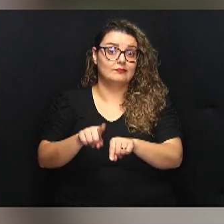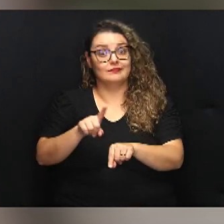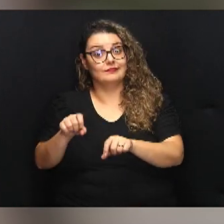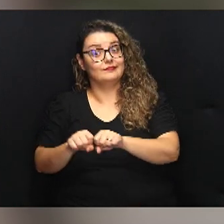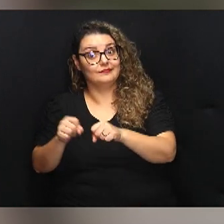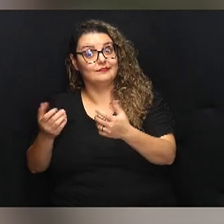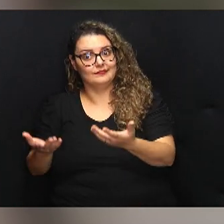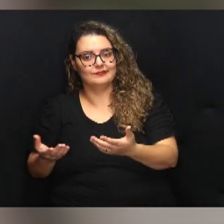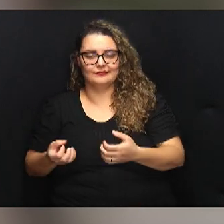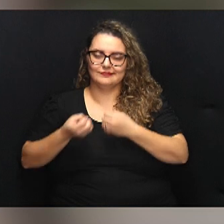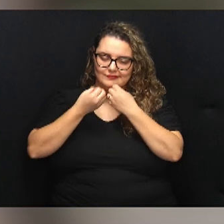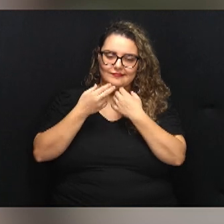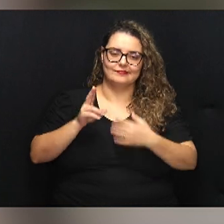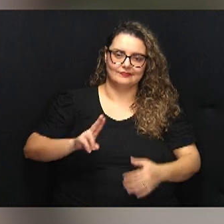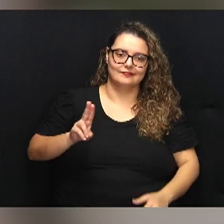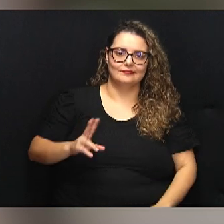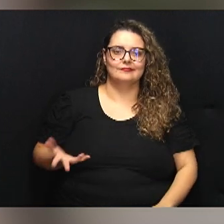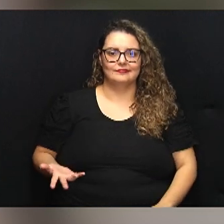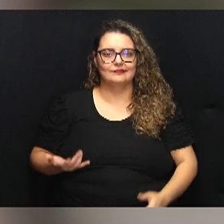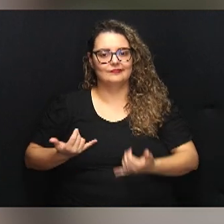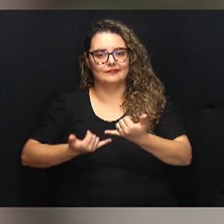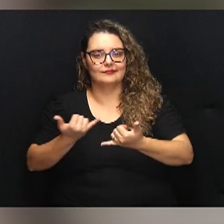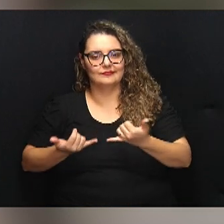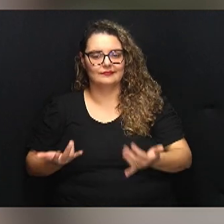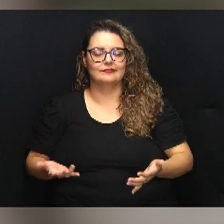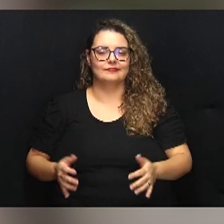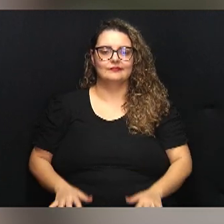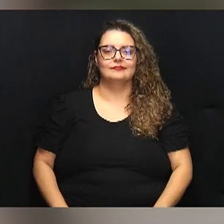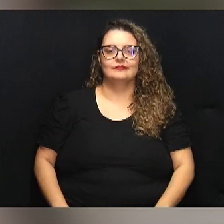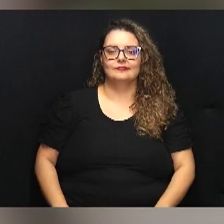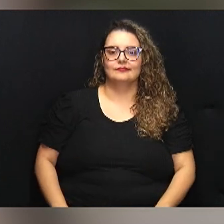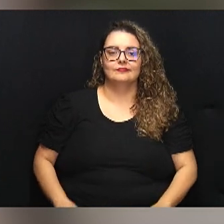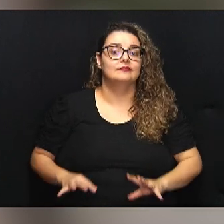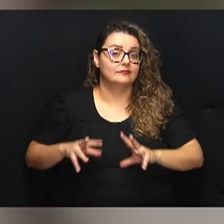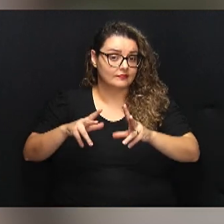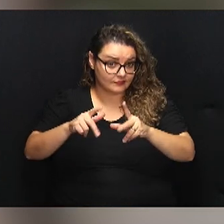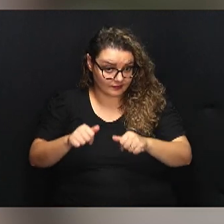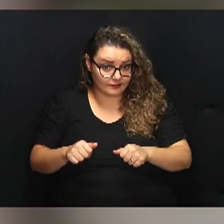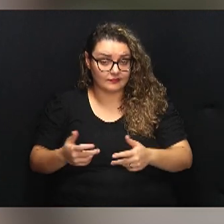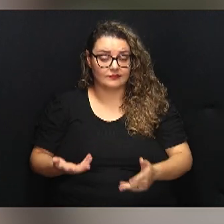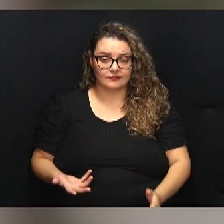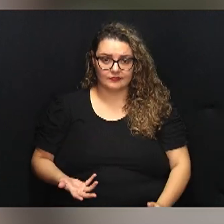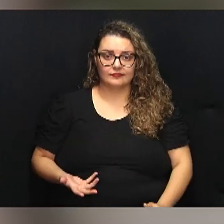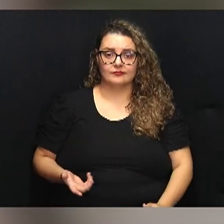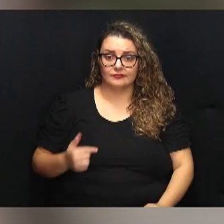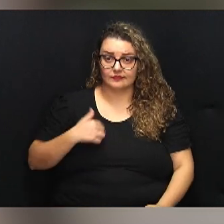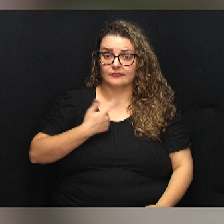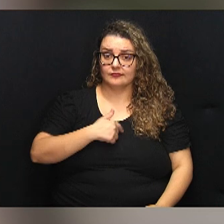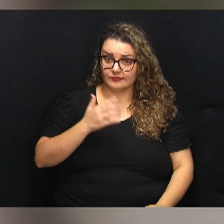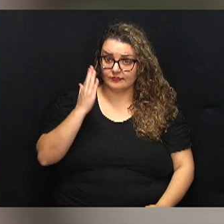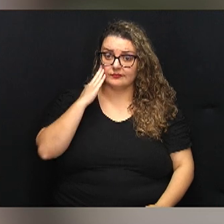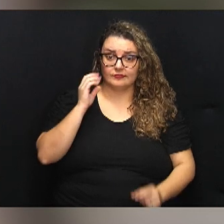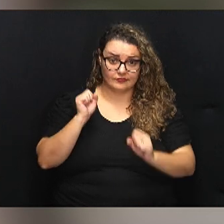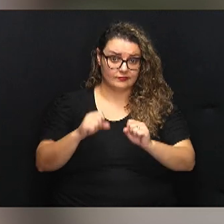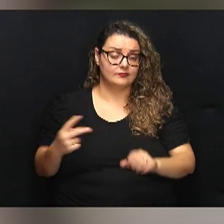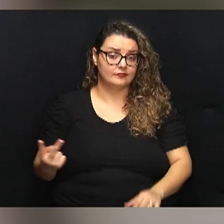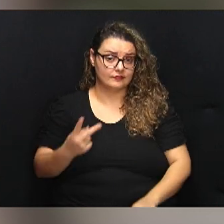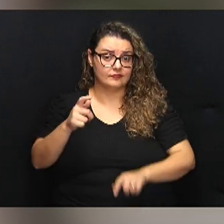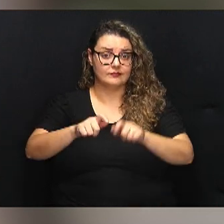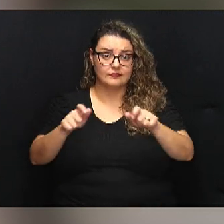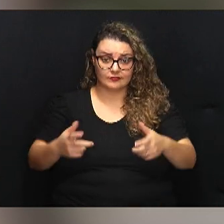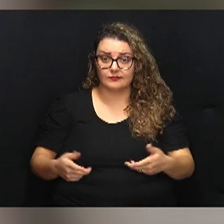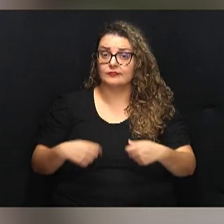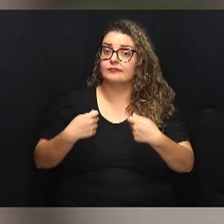quebrados, né? Que dê ainda para brincar, certo? Tudo que a gente sabe que possa ser de valor para as pessoas que